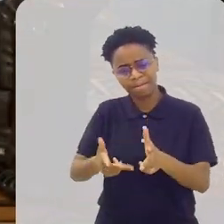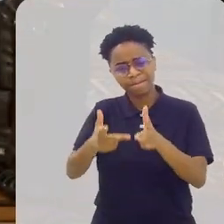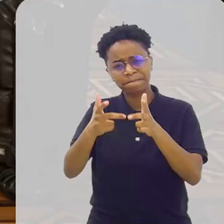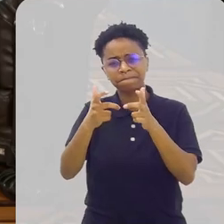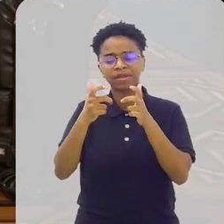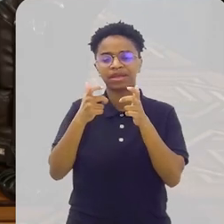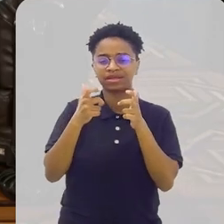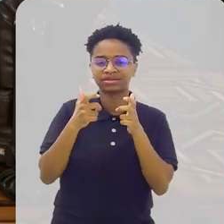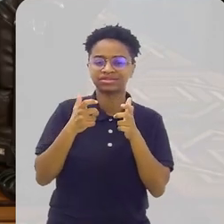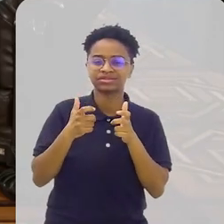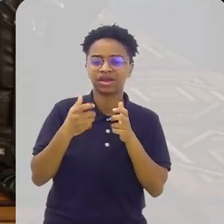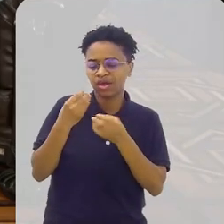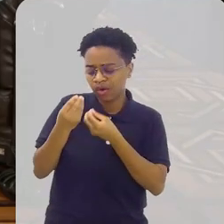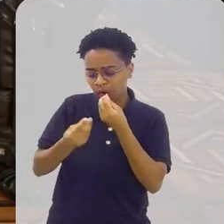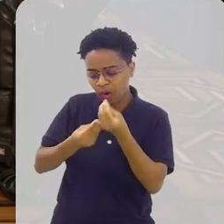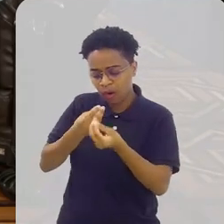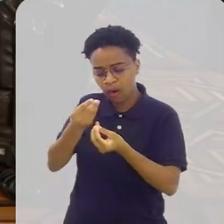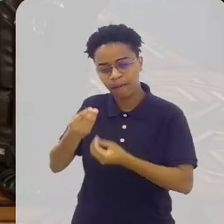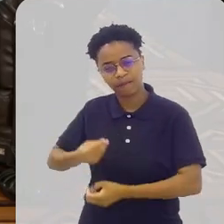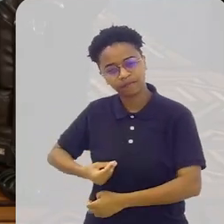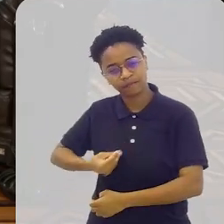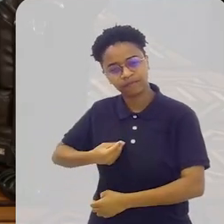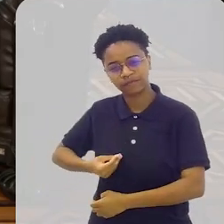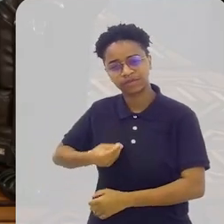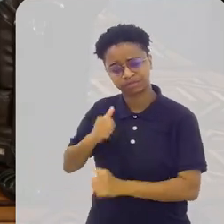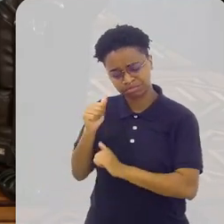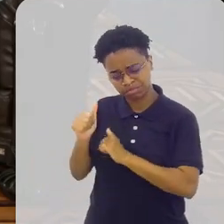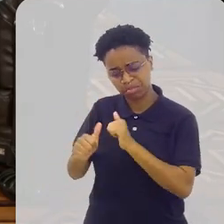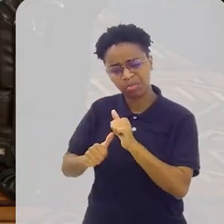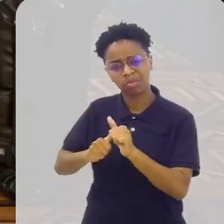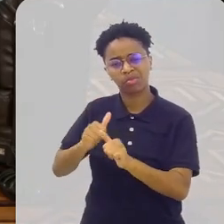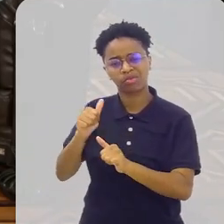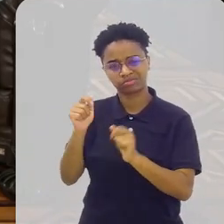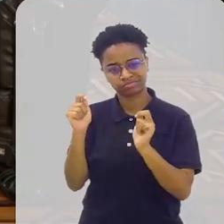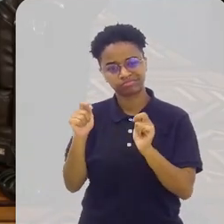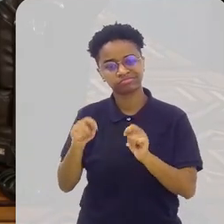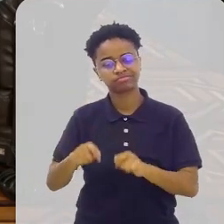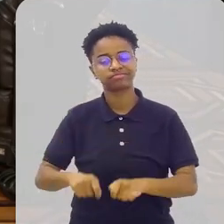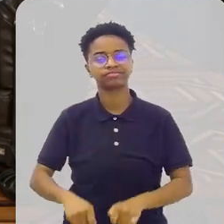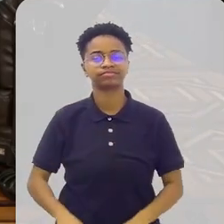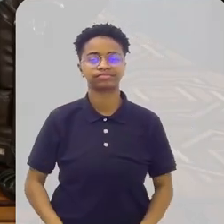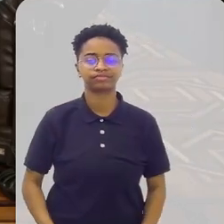já pude perceber mudança em minha vida